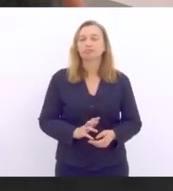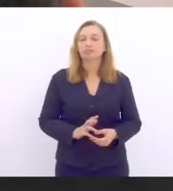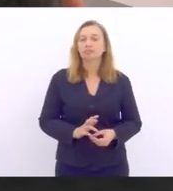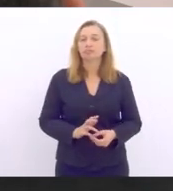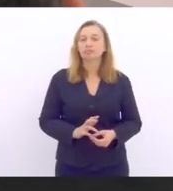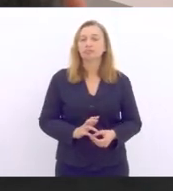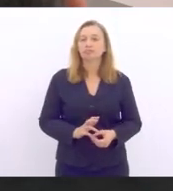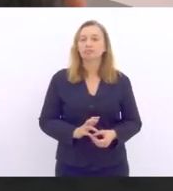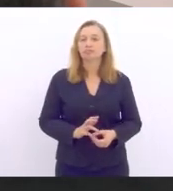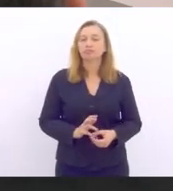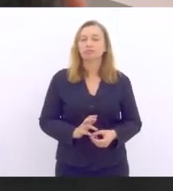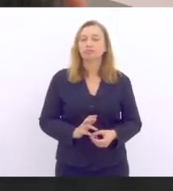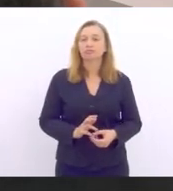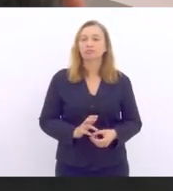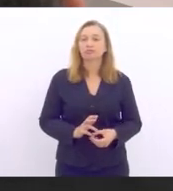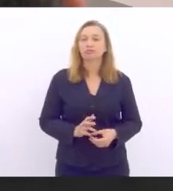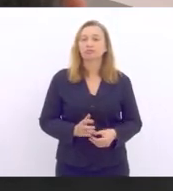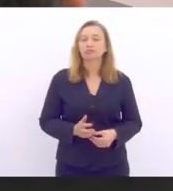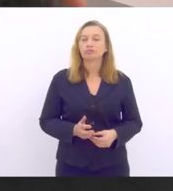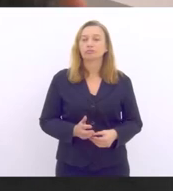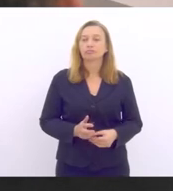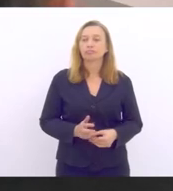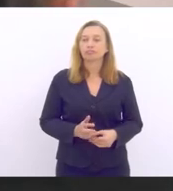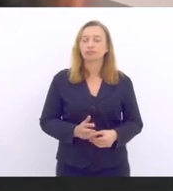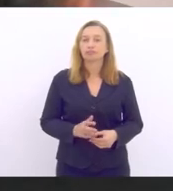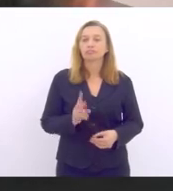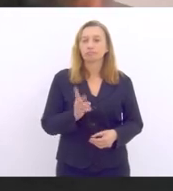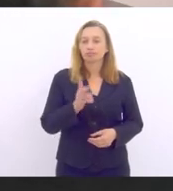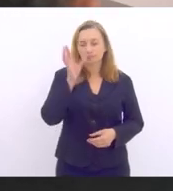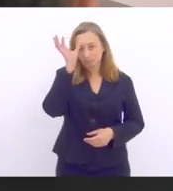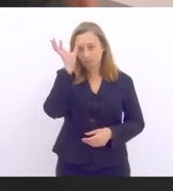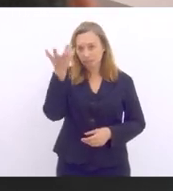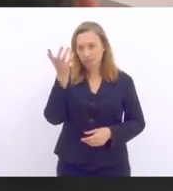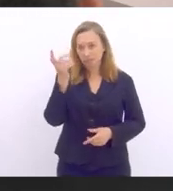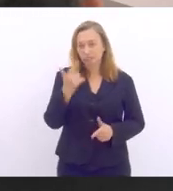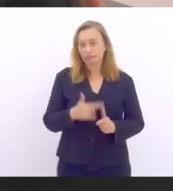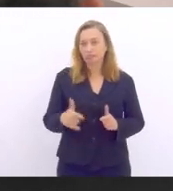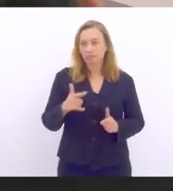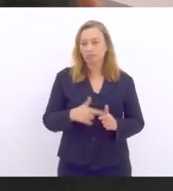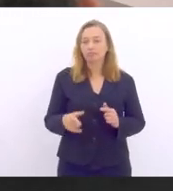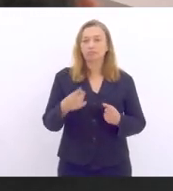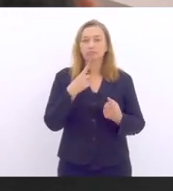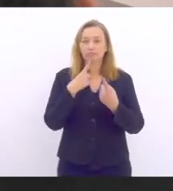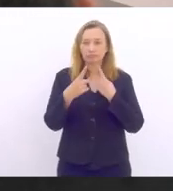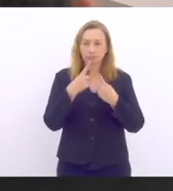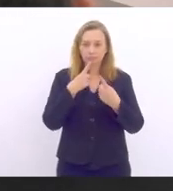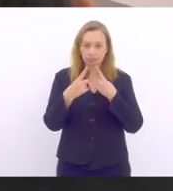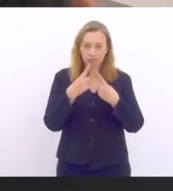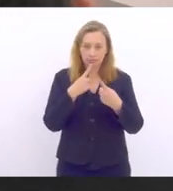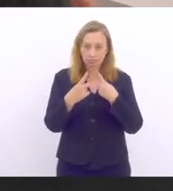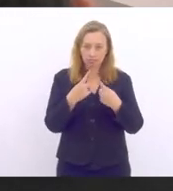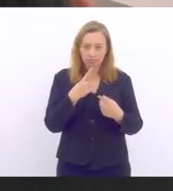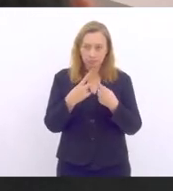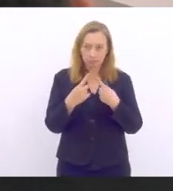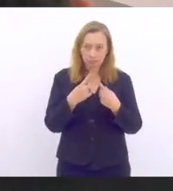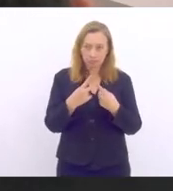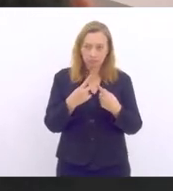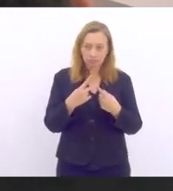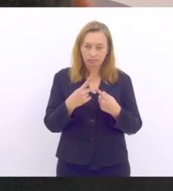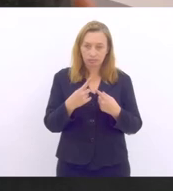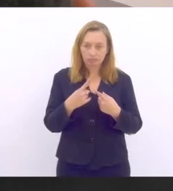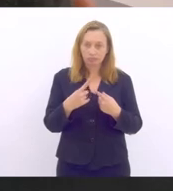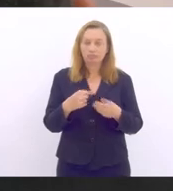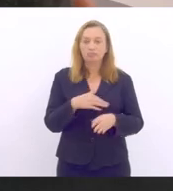com esse pensamento que eu deixo. É sempre a solução do conflito, quando ela é dialogada e quando os